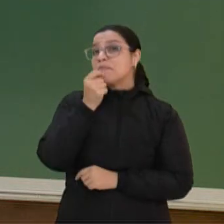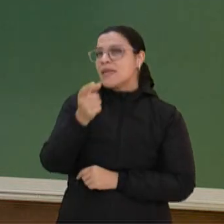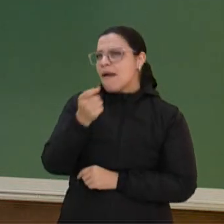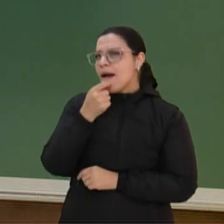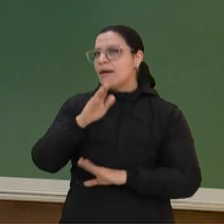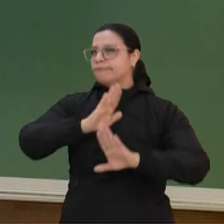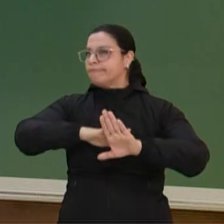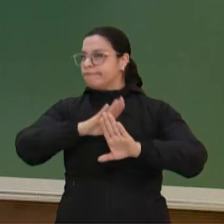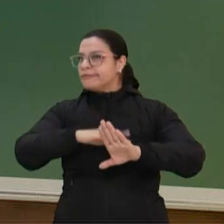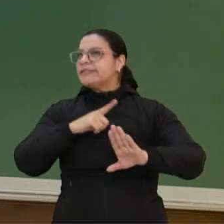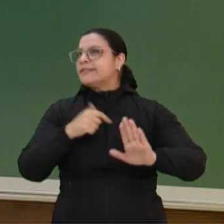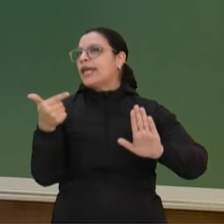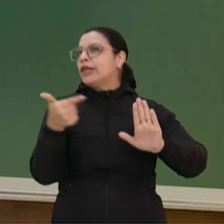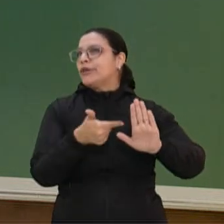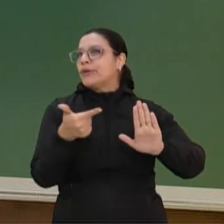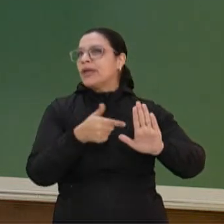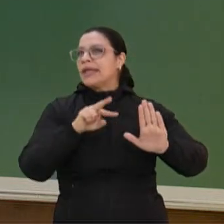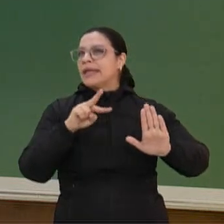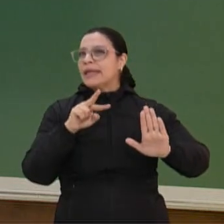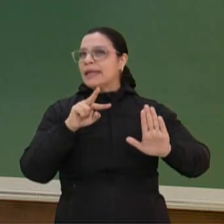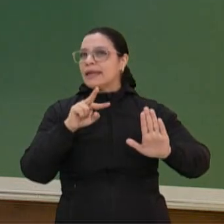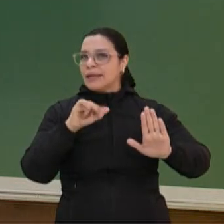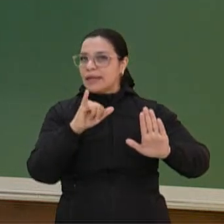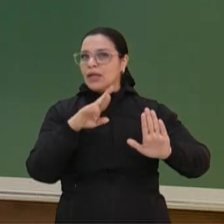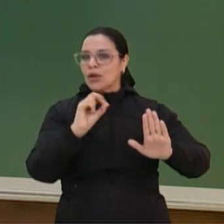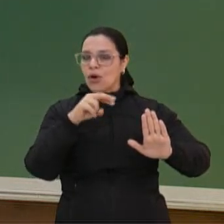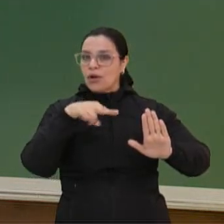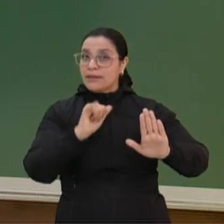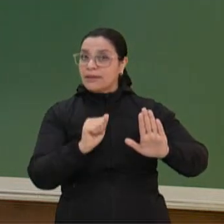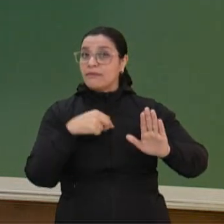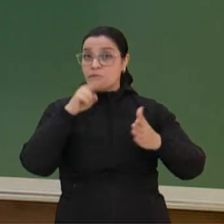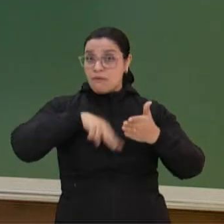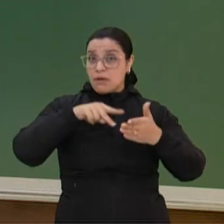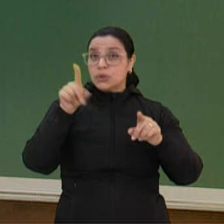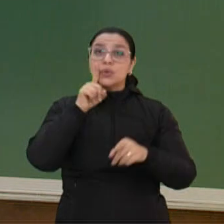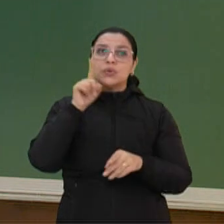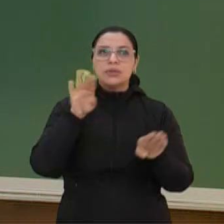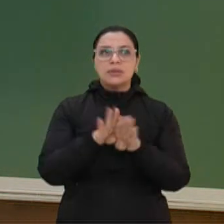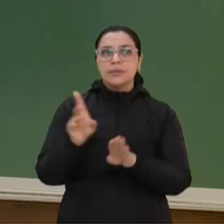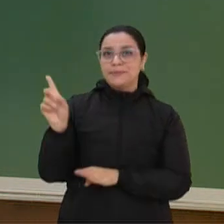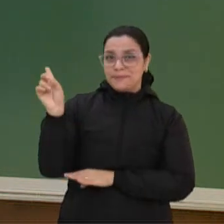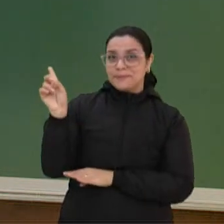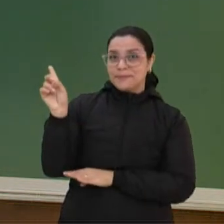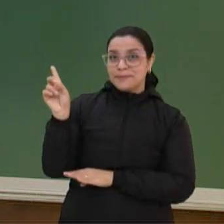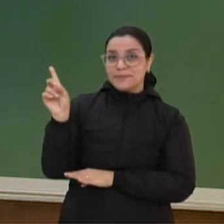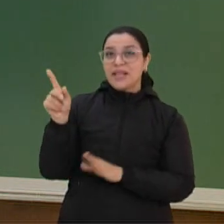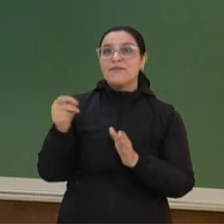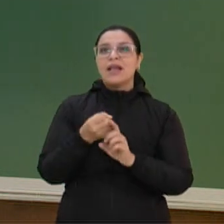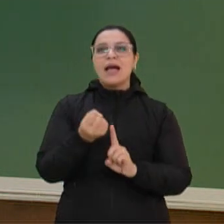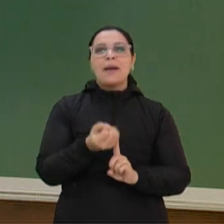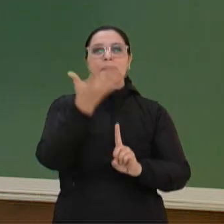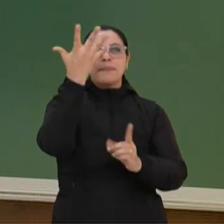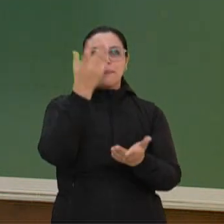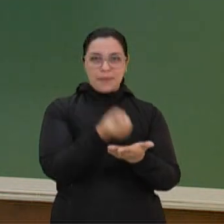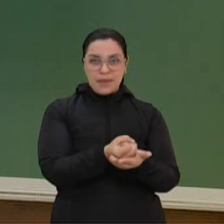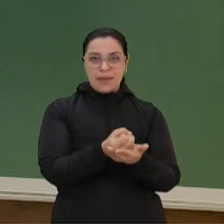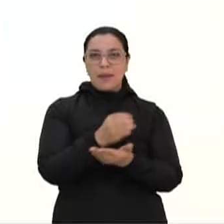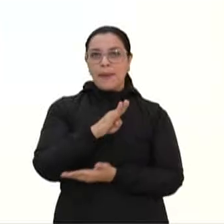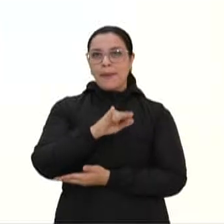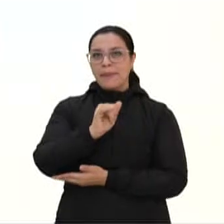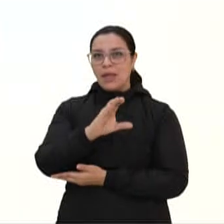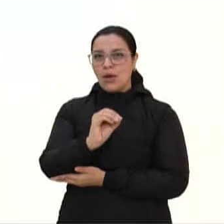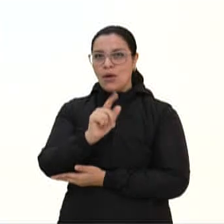mesmo, bem interessantes para a leitura de vocês diária. Então, a biografia dele nós temos